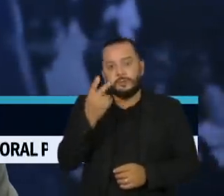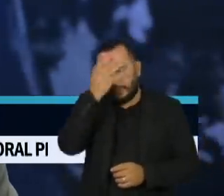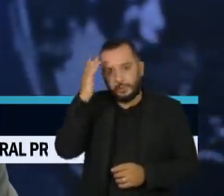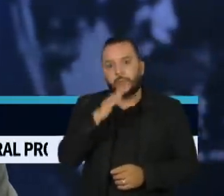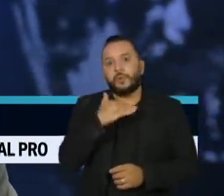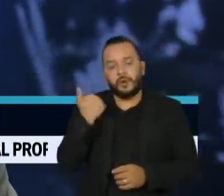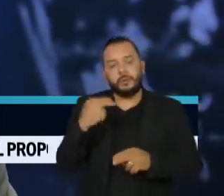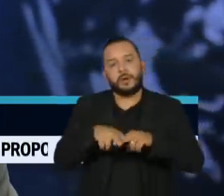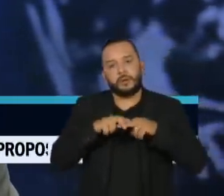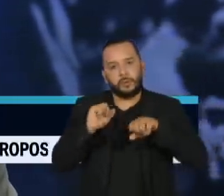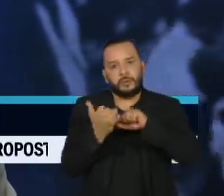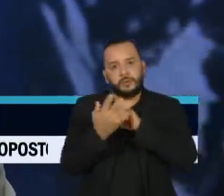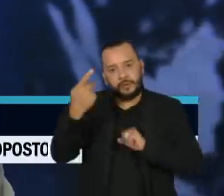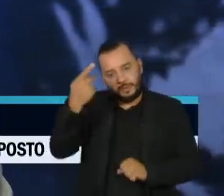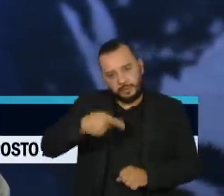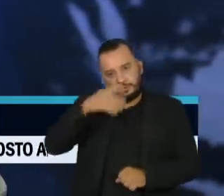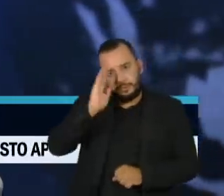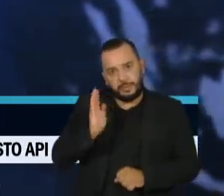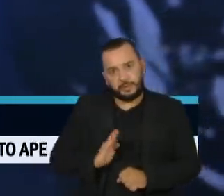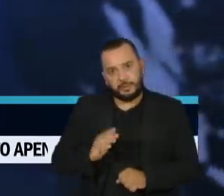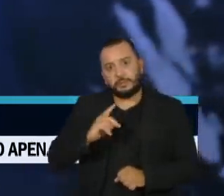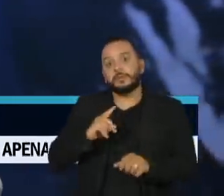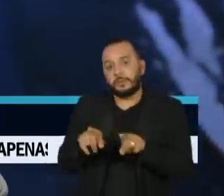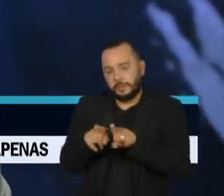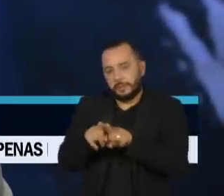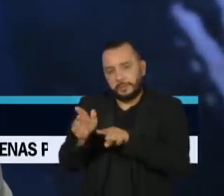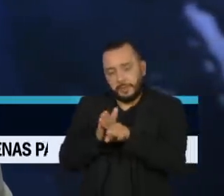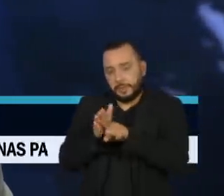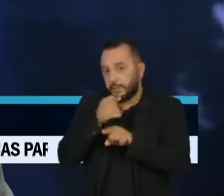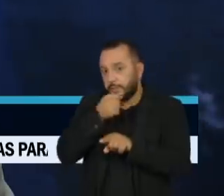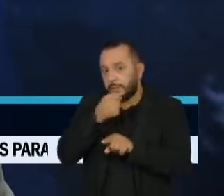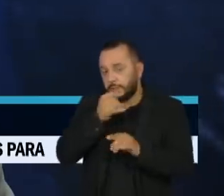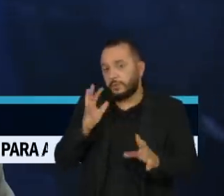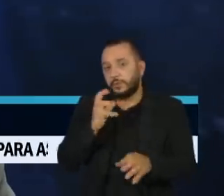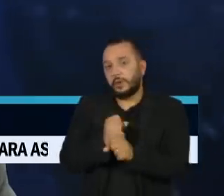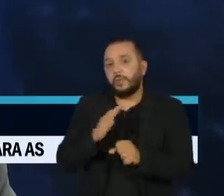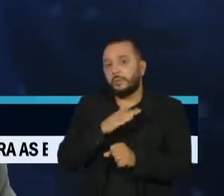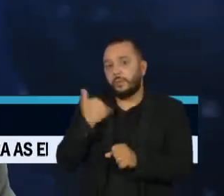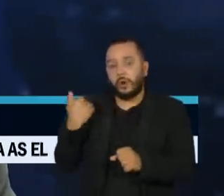da doença no Brasil, segundo o consórcio de veículos de imprensa. A média móvel de